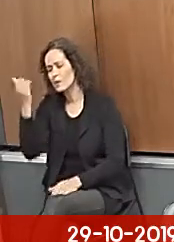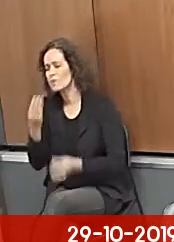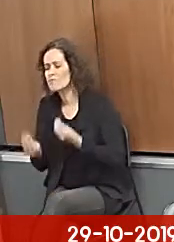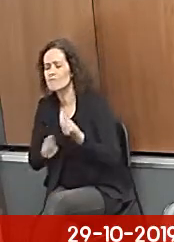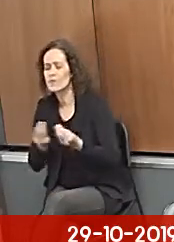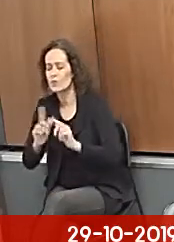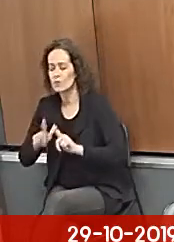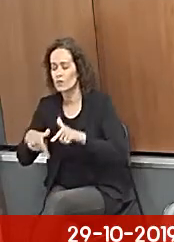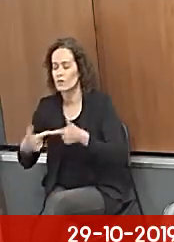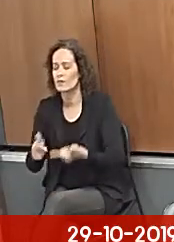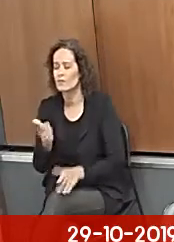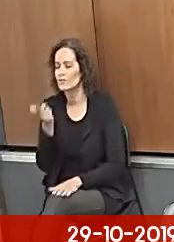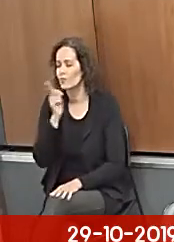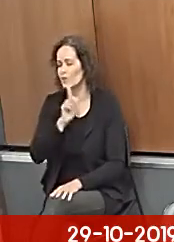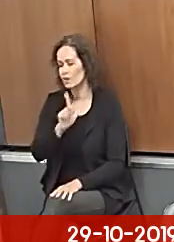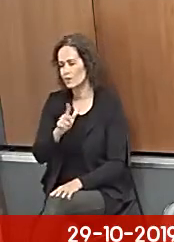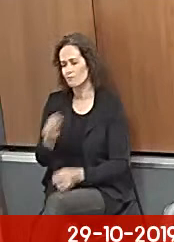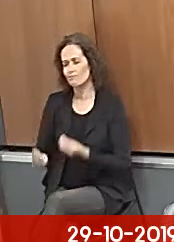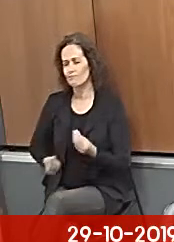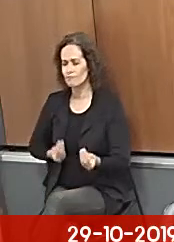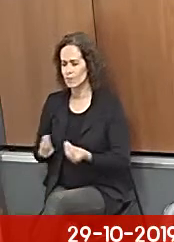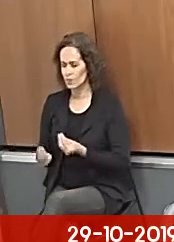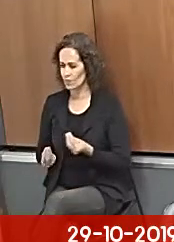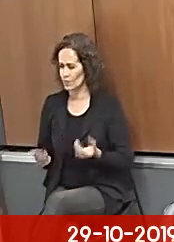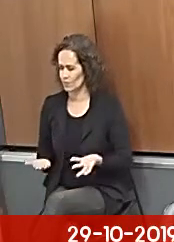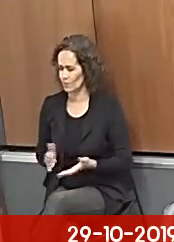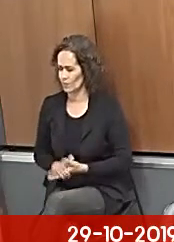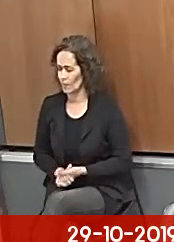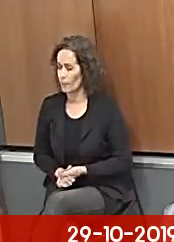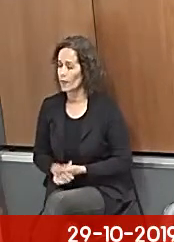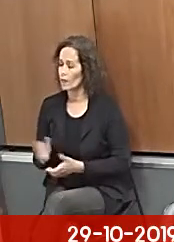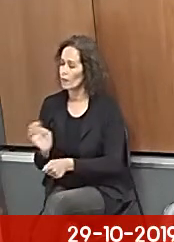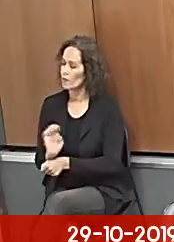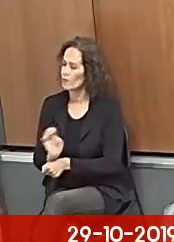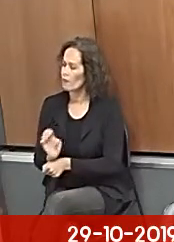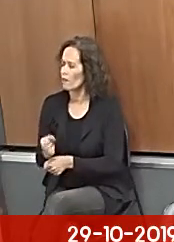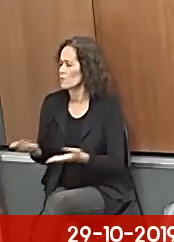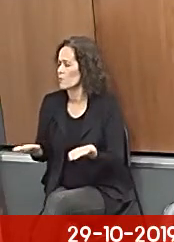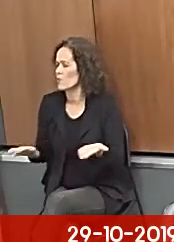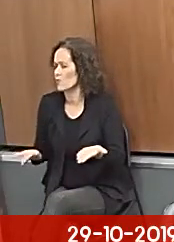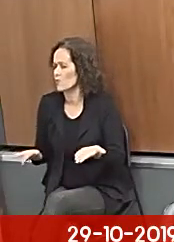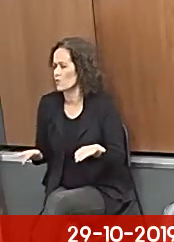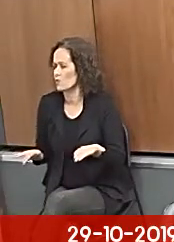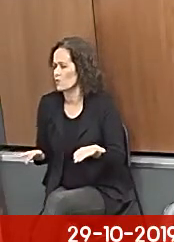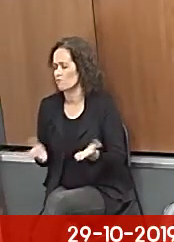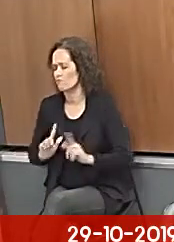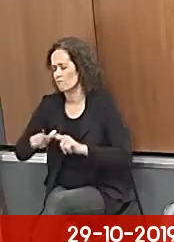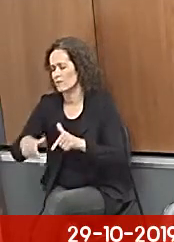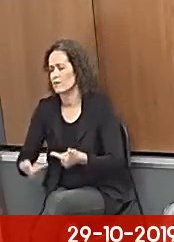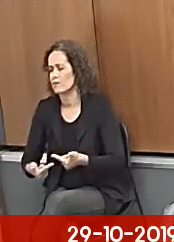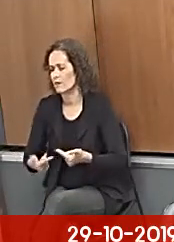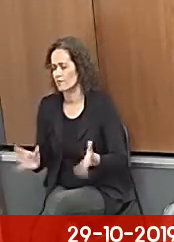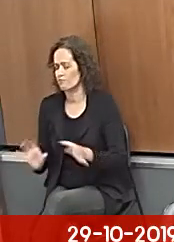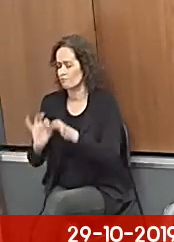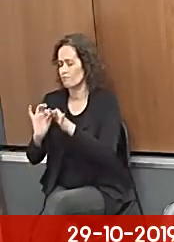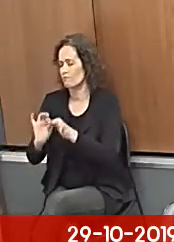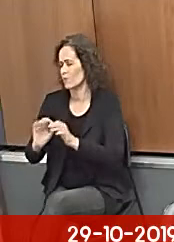consegue fazer. O que, que o Estado hoje oferece? O que, que a gente pode fazer?